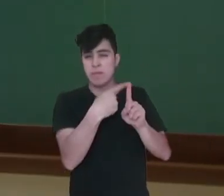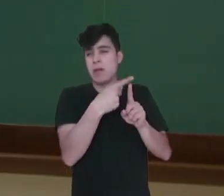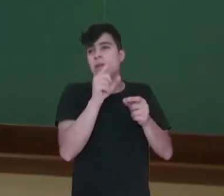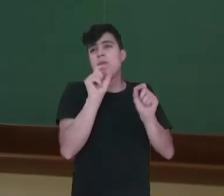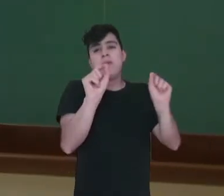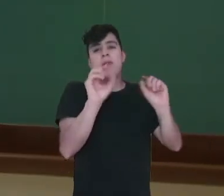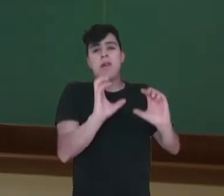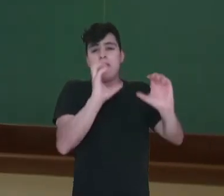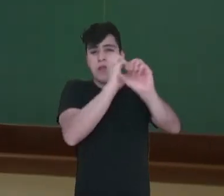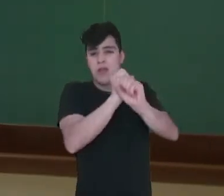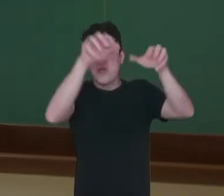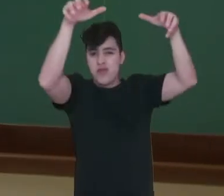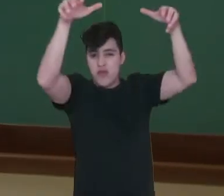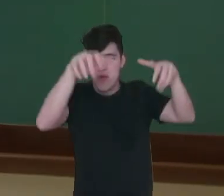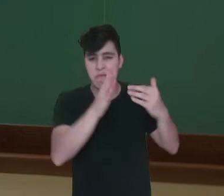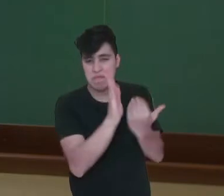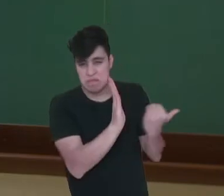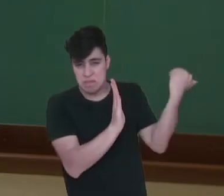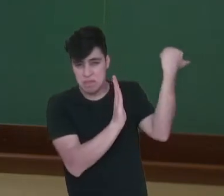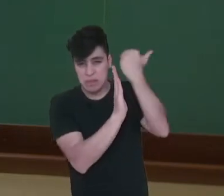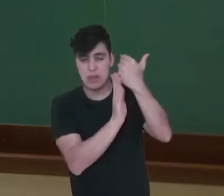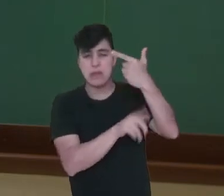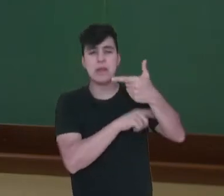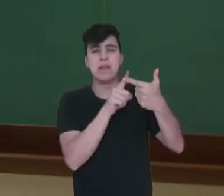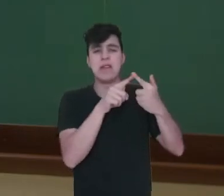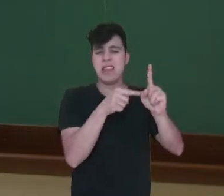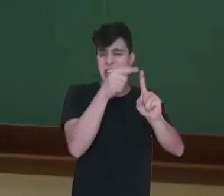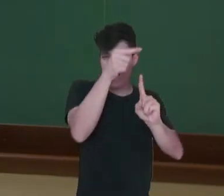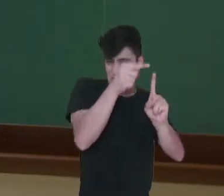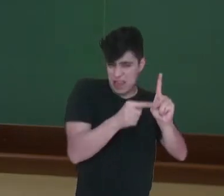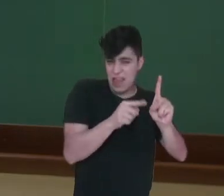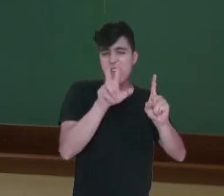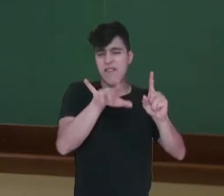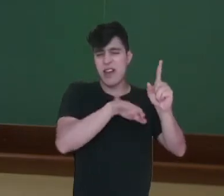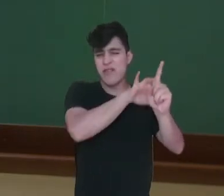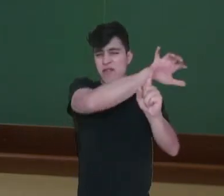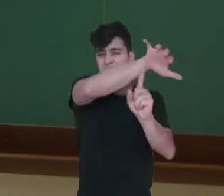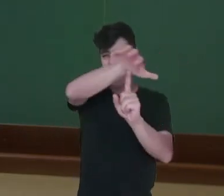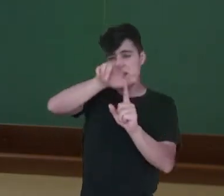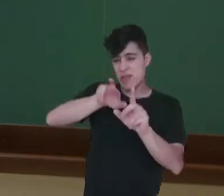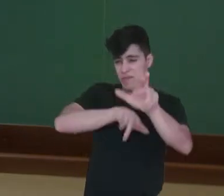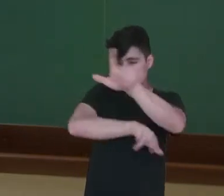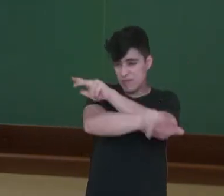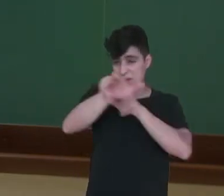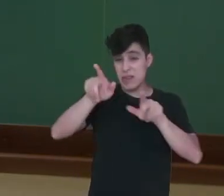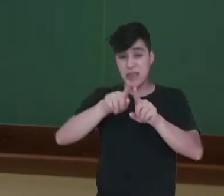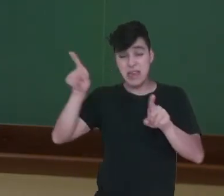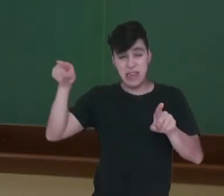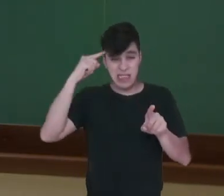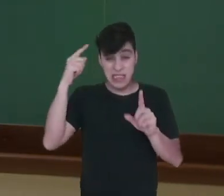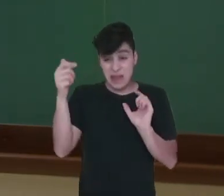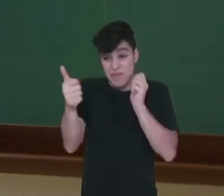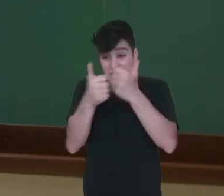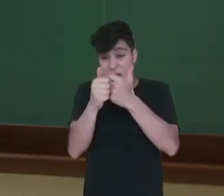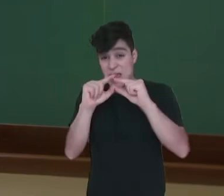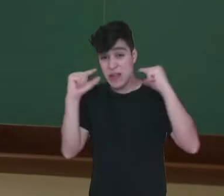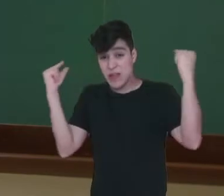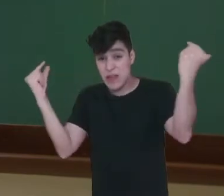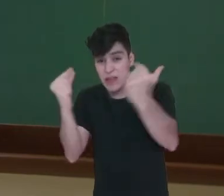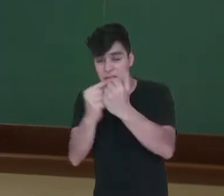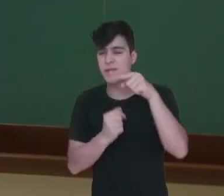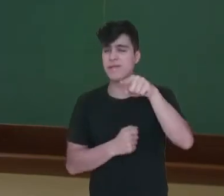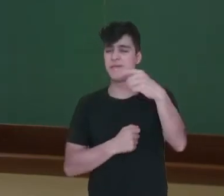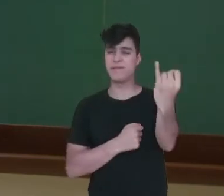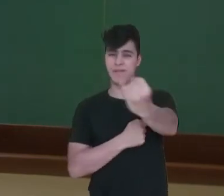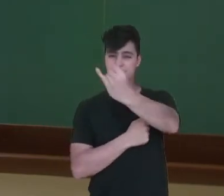a quantidade de chuvas, as temperaturas, tudo isso também vai influenciar. Mas a latitude é um fator importante.